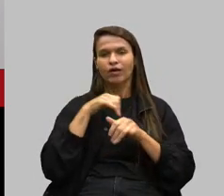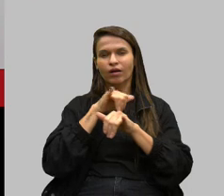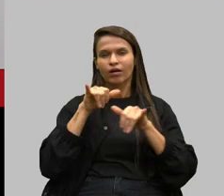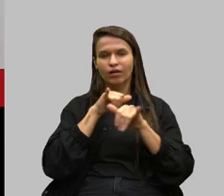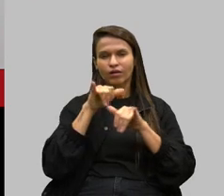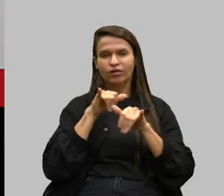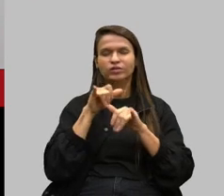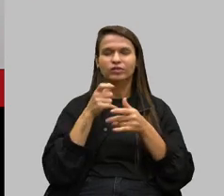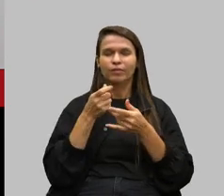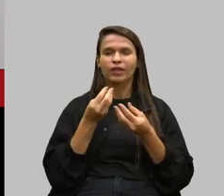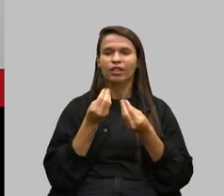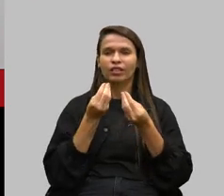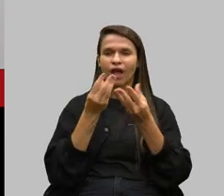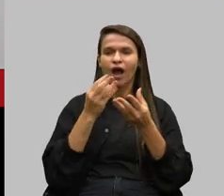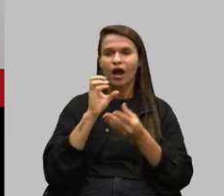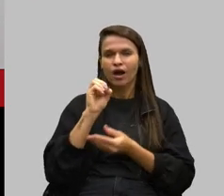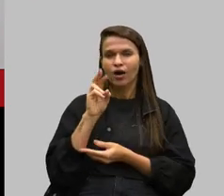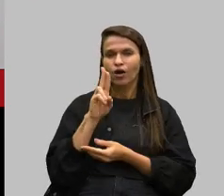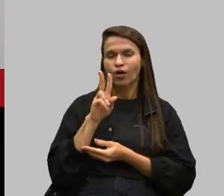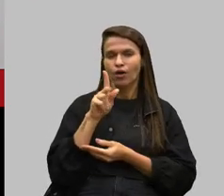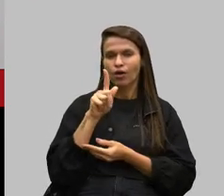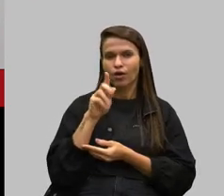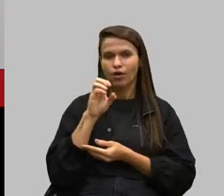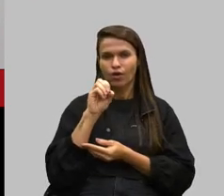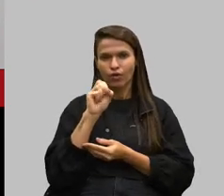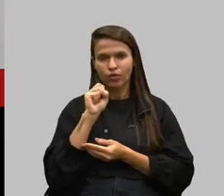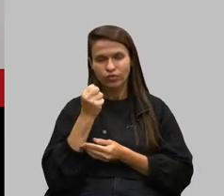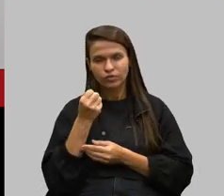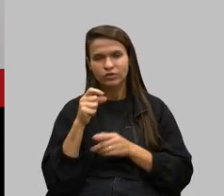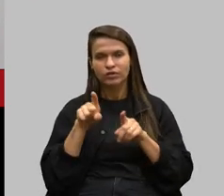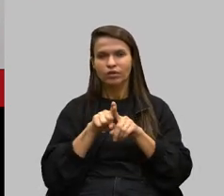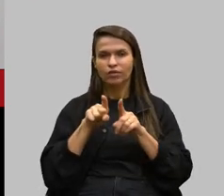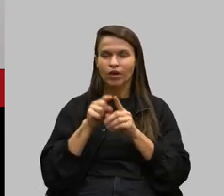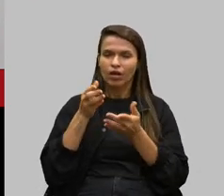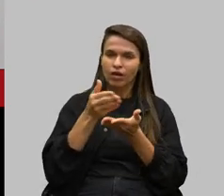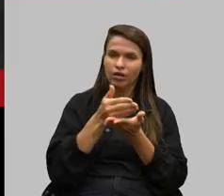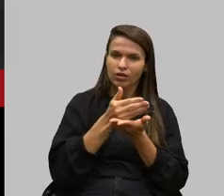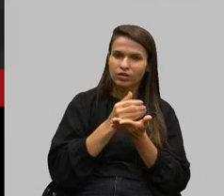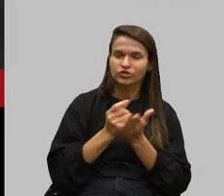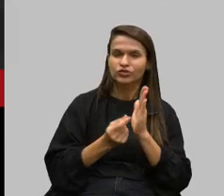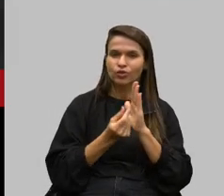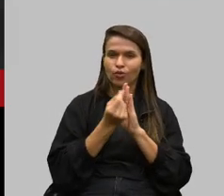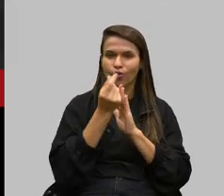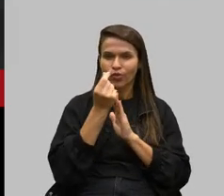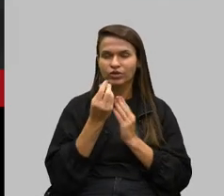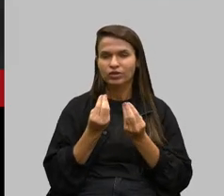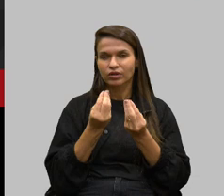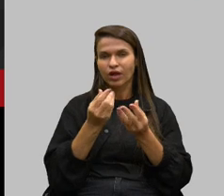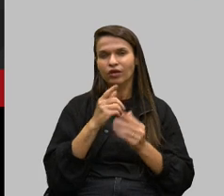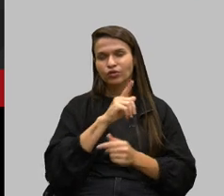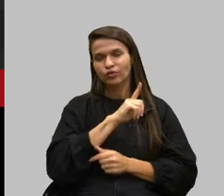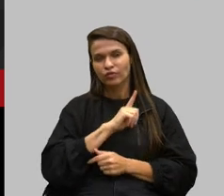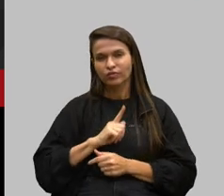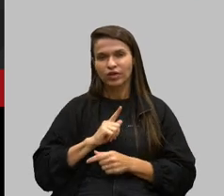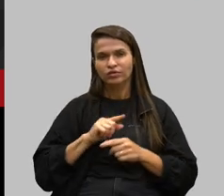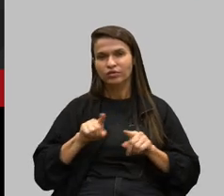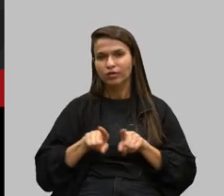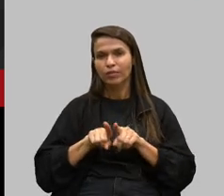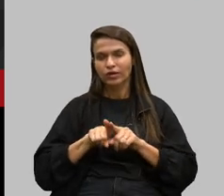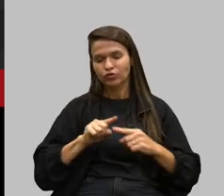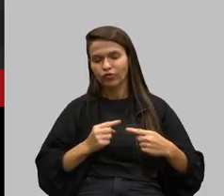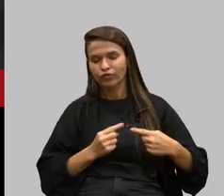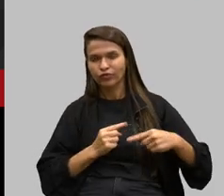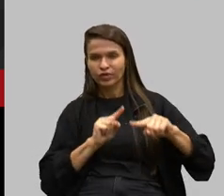órgãos campanha de prestação de de contas de entrega campanha de enfrentamento violência contra